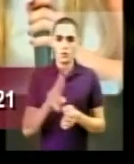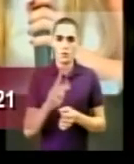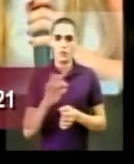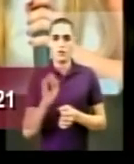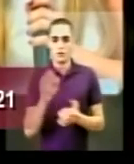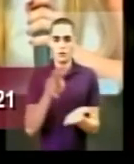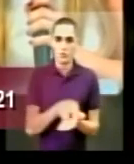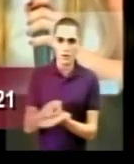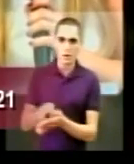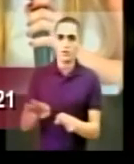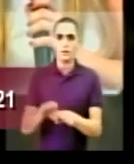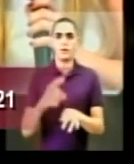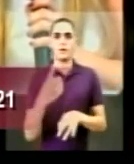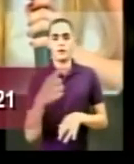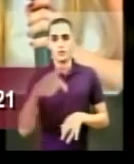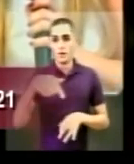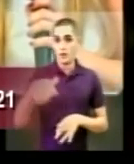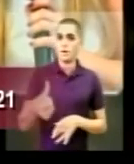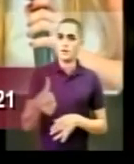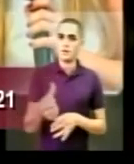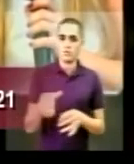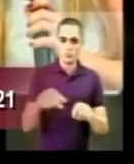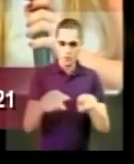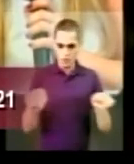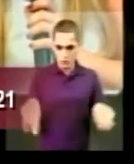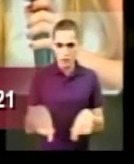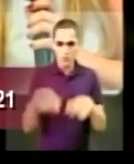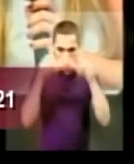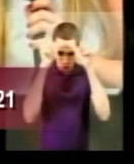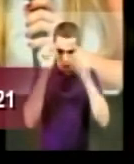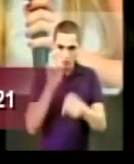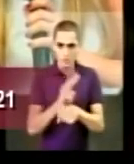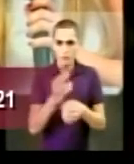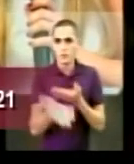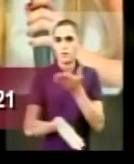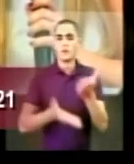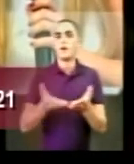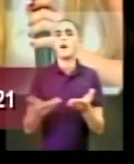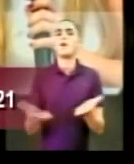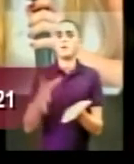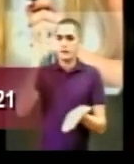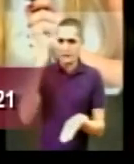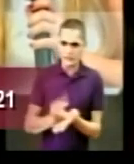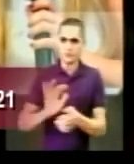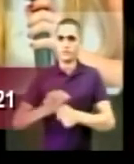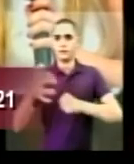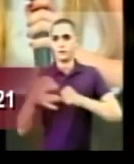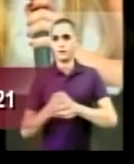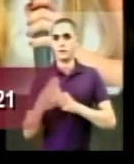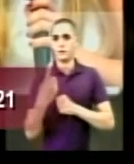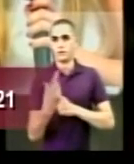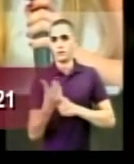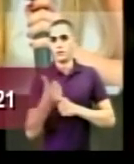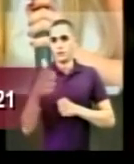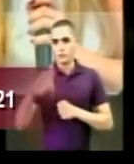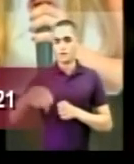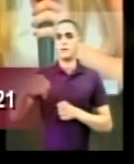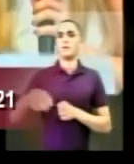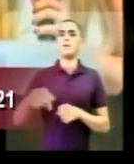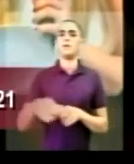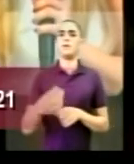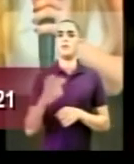Dos casos confirmados de Covid, então internados no momento são 167, 85 estão em UTI e 82